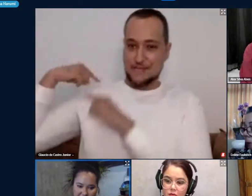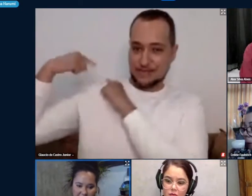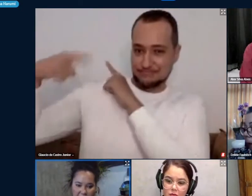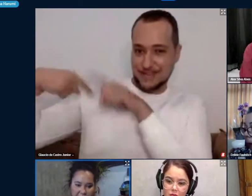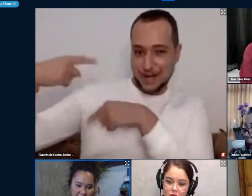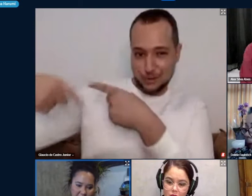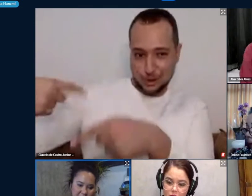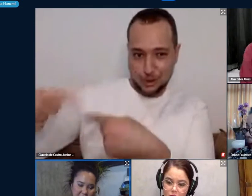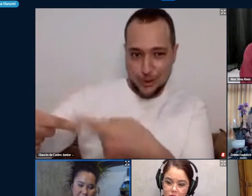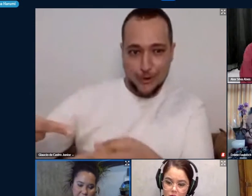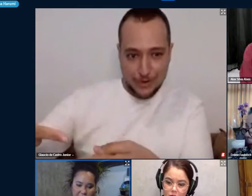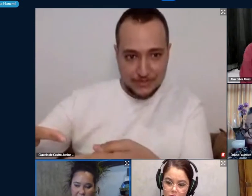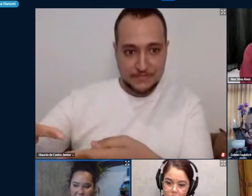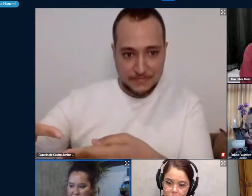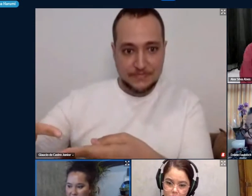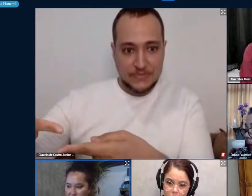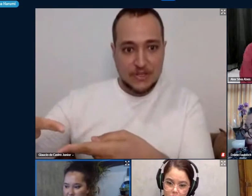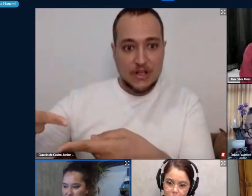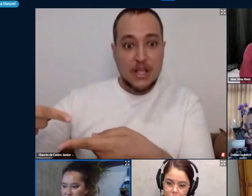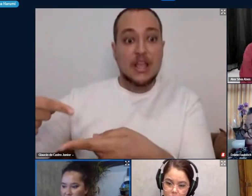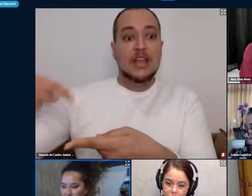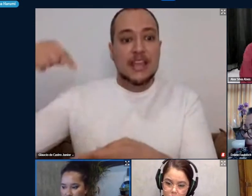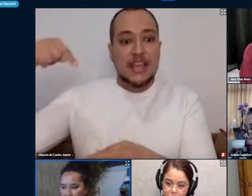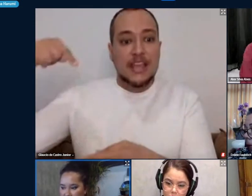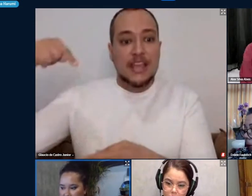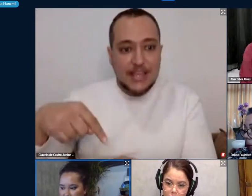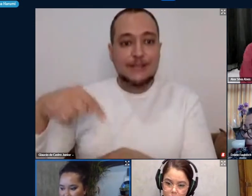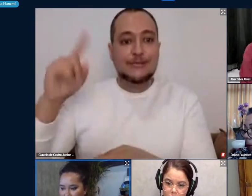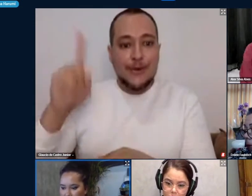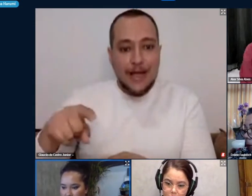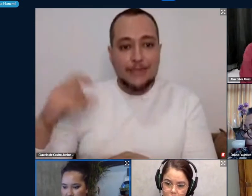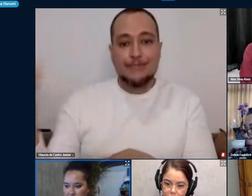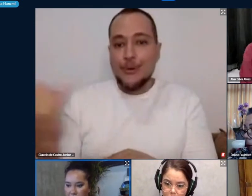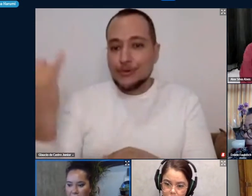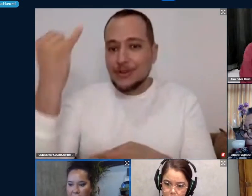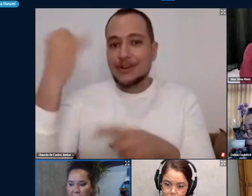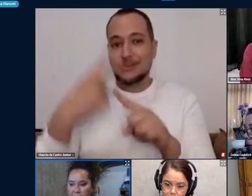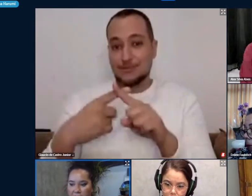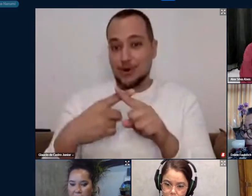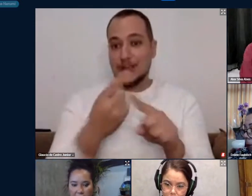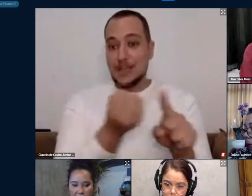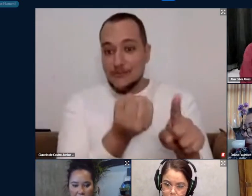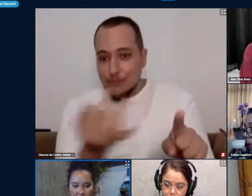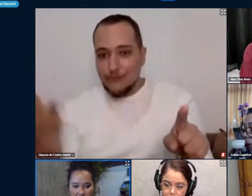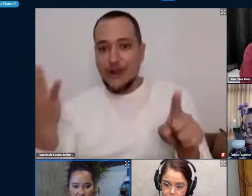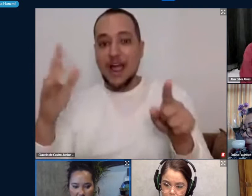inclusive a minha trajetória acadêmica, pesquisador,